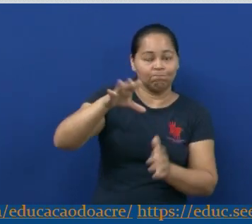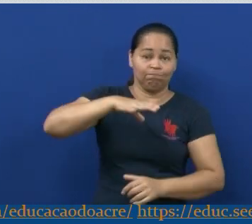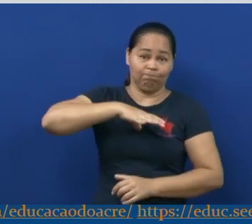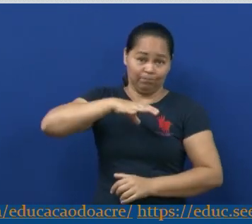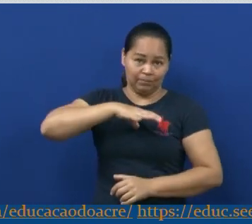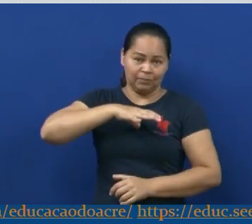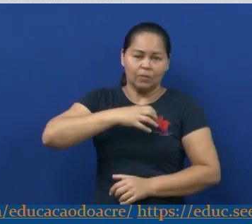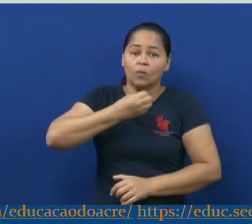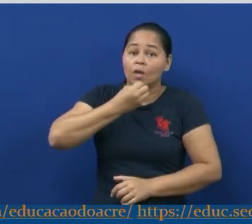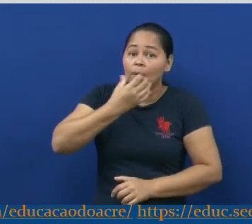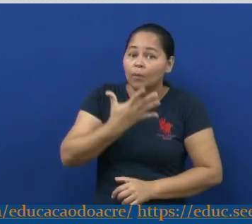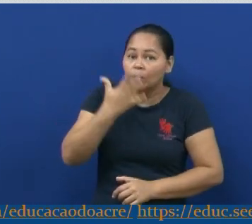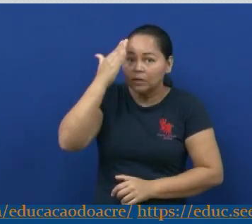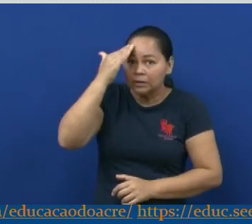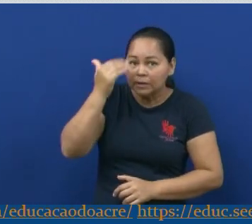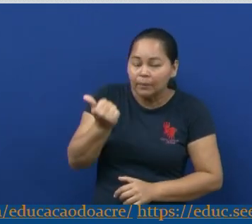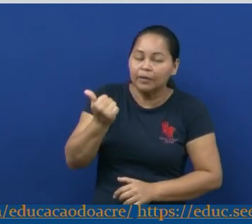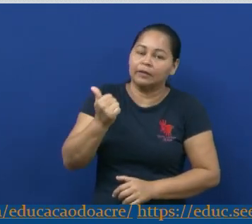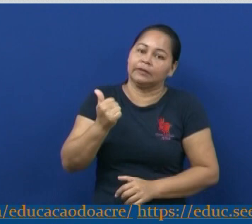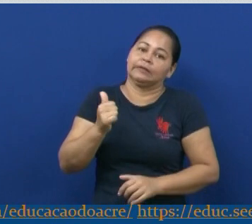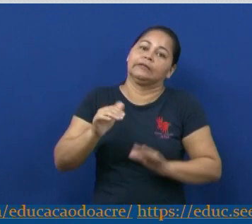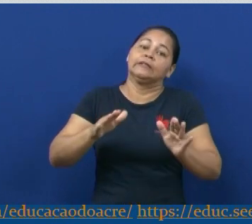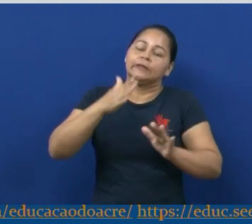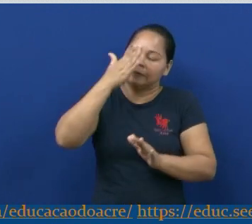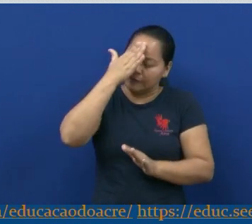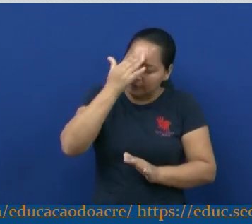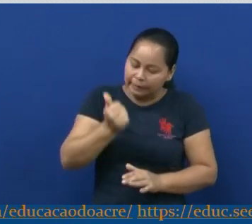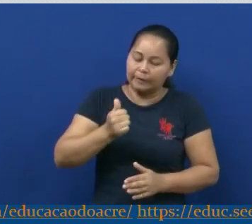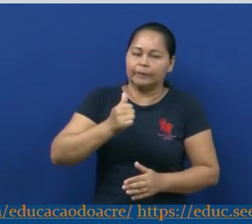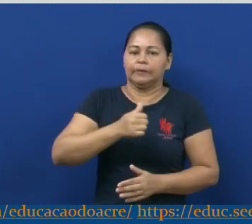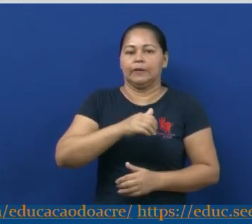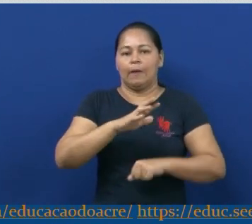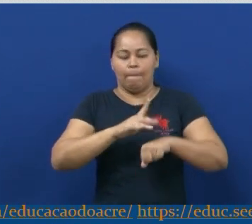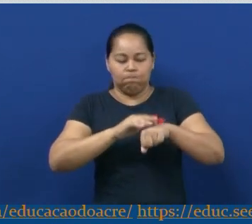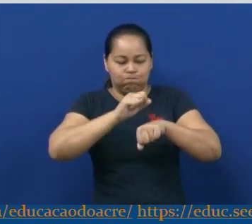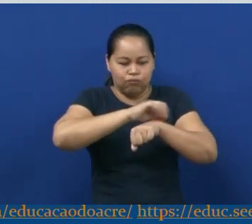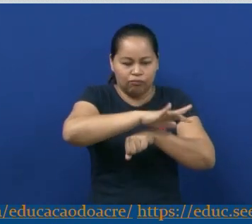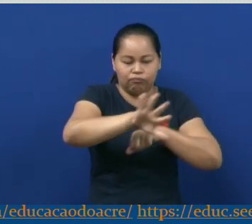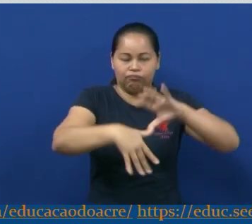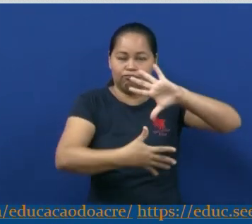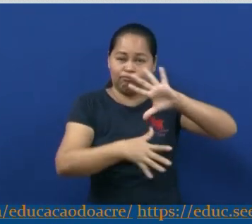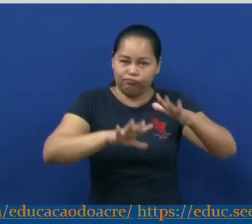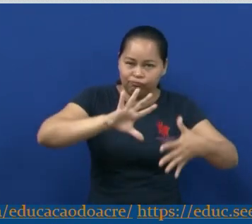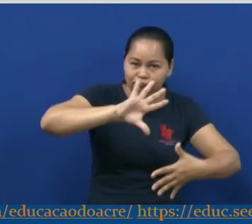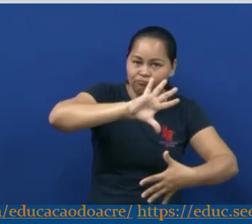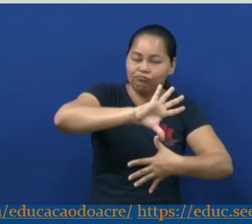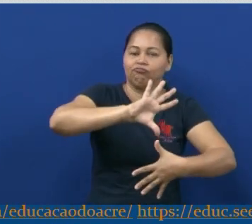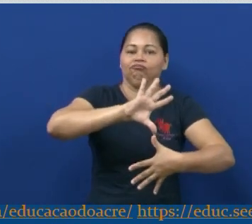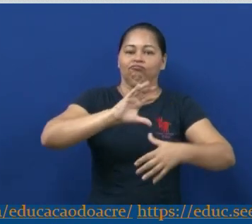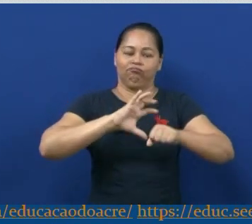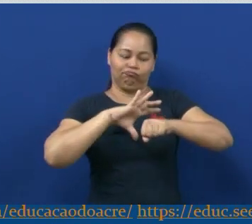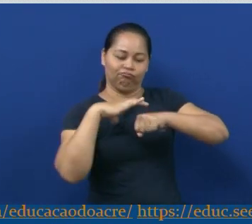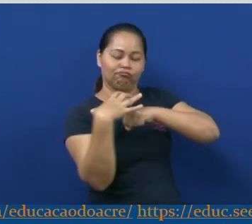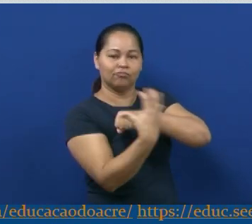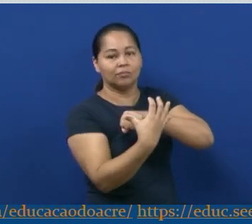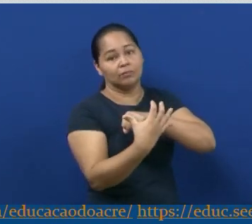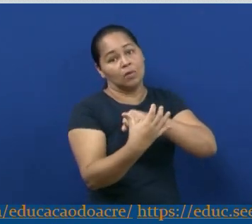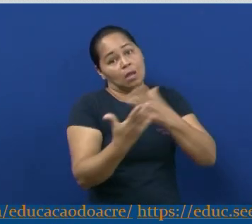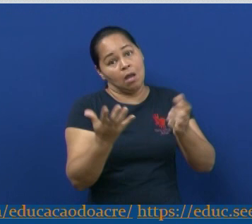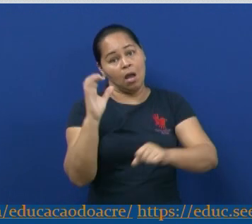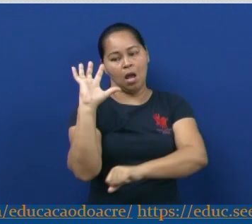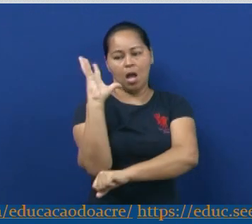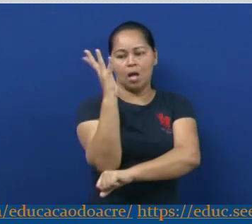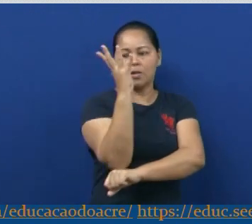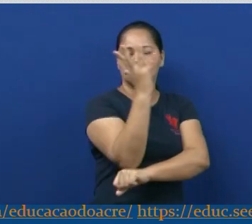bom saber que, em meio a tanta morte e contaminação causadas pelo novo coronavírus, pelo menos a